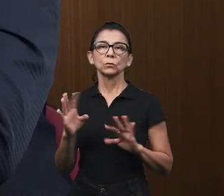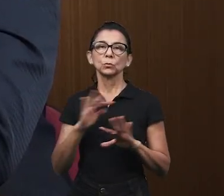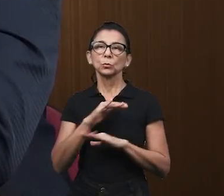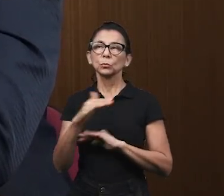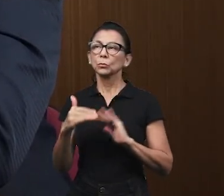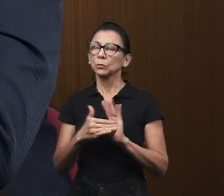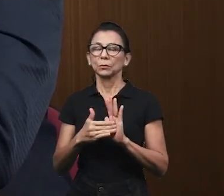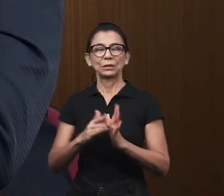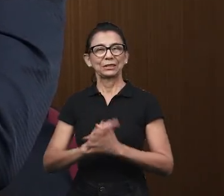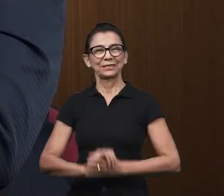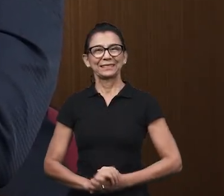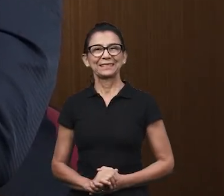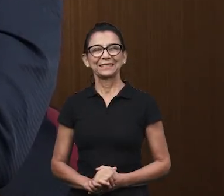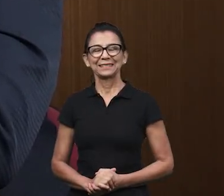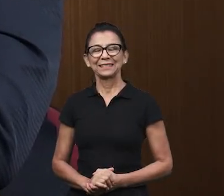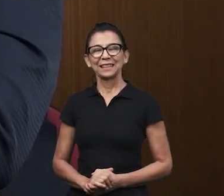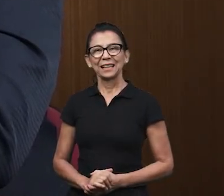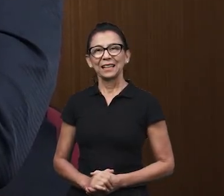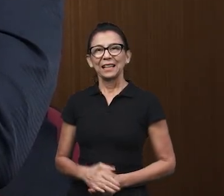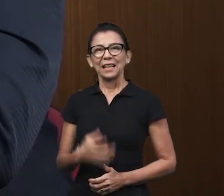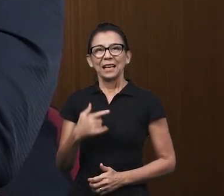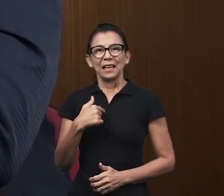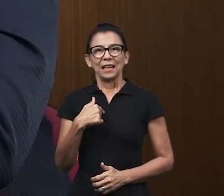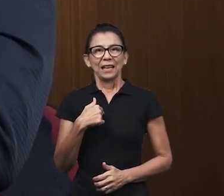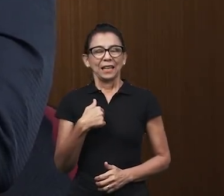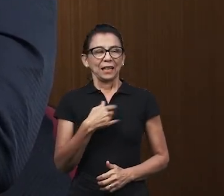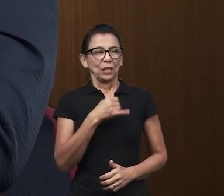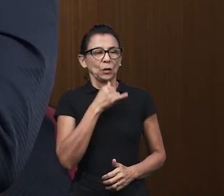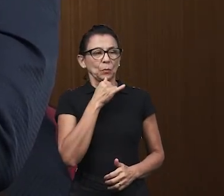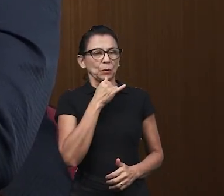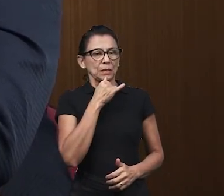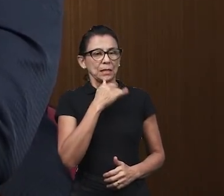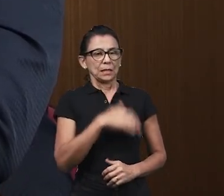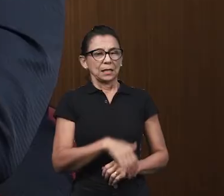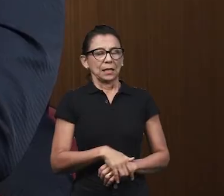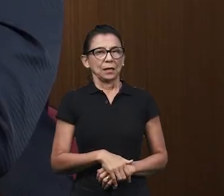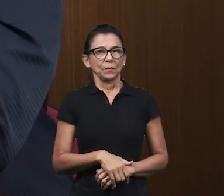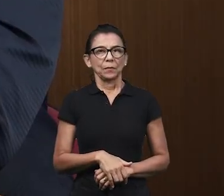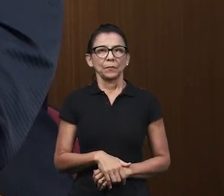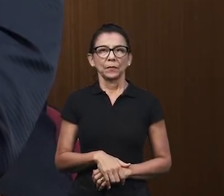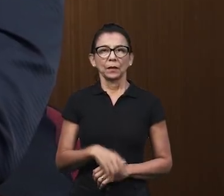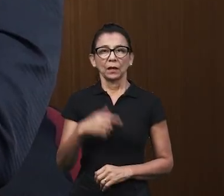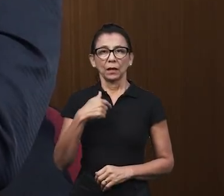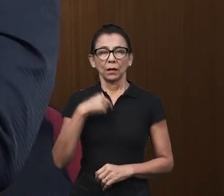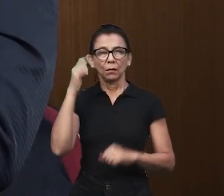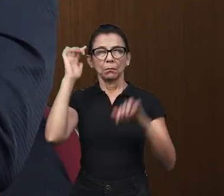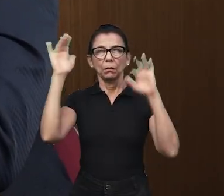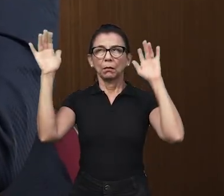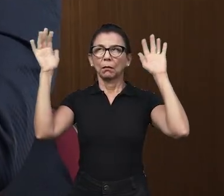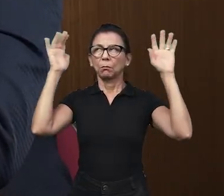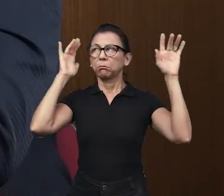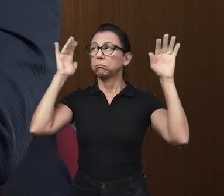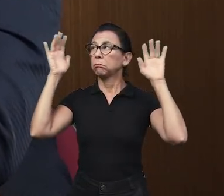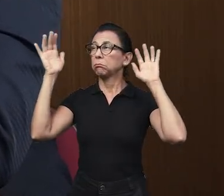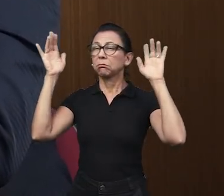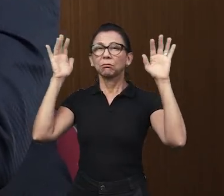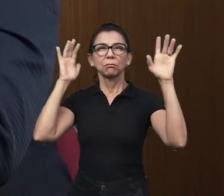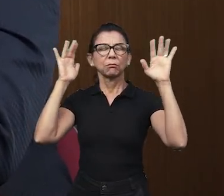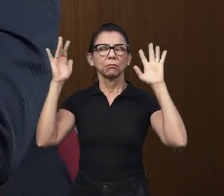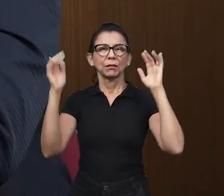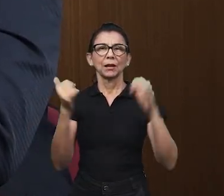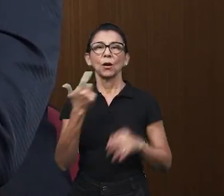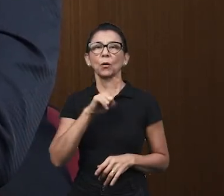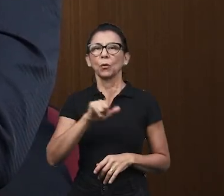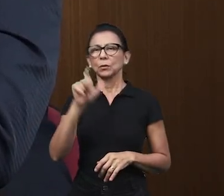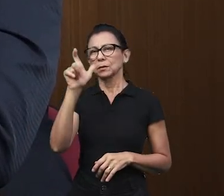Há aspectos... Eu, por exemplo, me julgo uma pessoa meio desligada de algumas coisas, né? Outras pessoas são